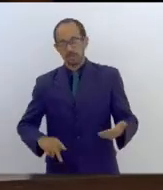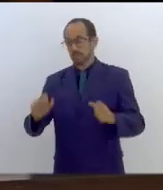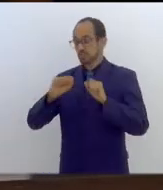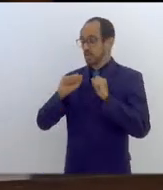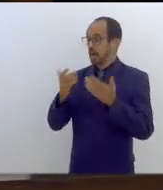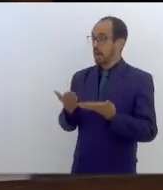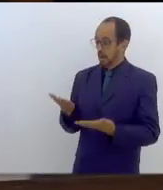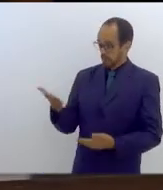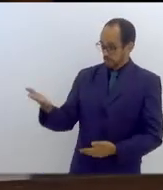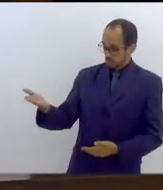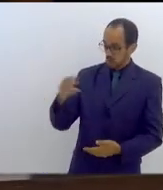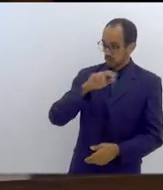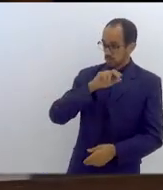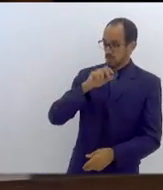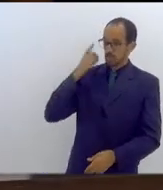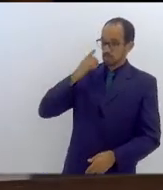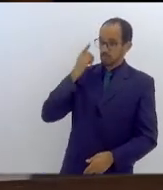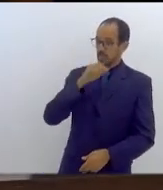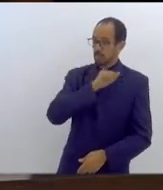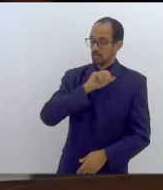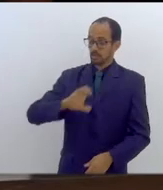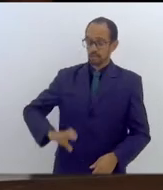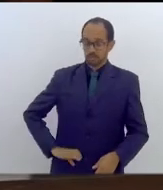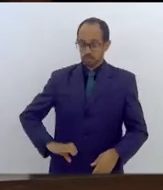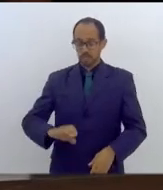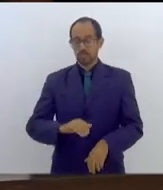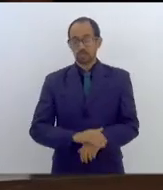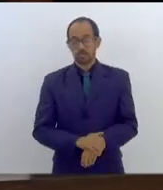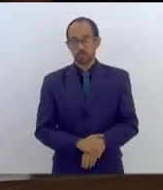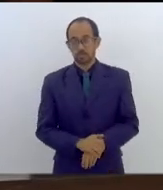Deputado André Ceciliano